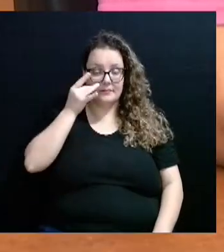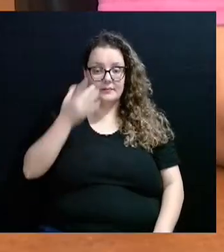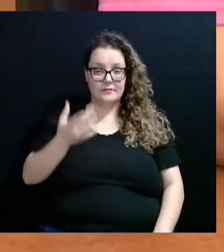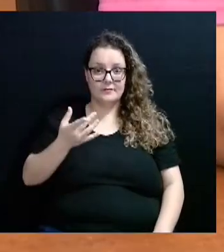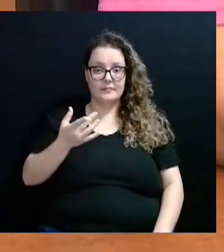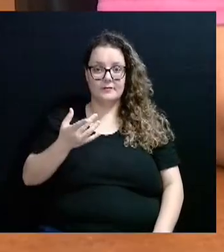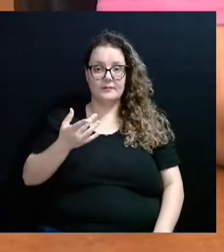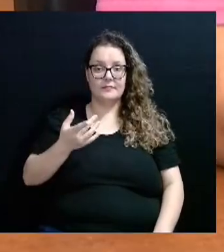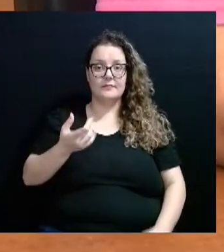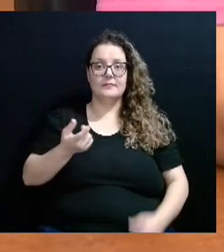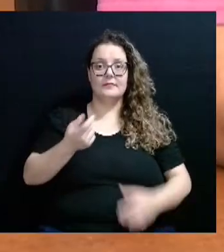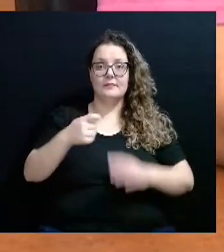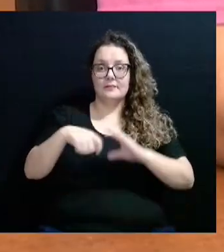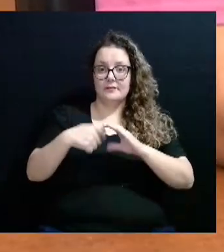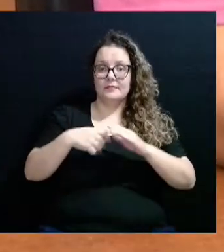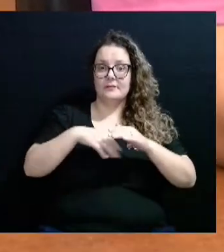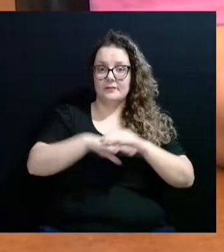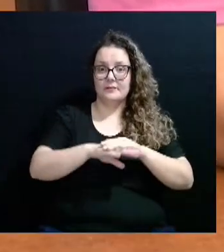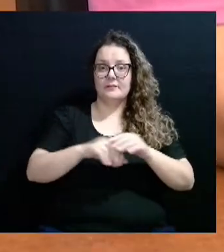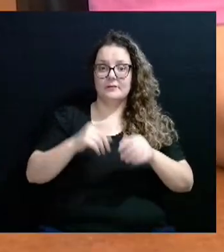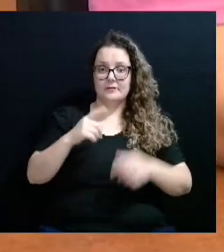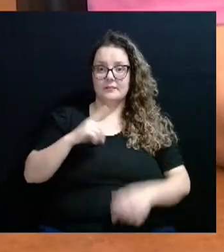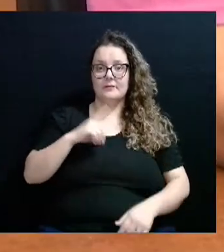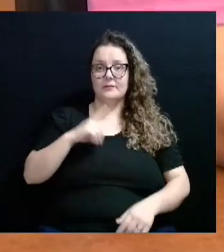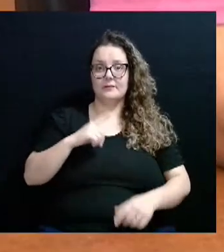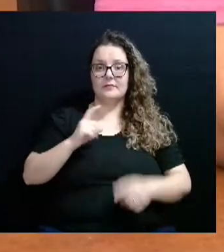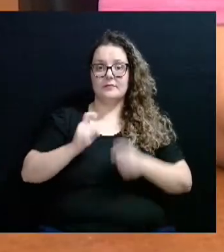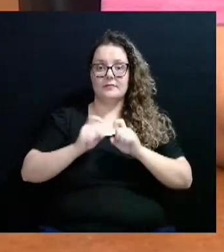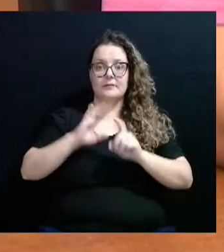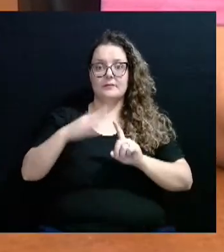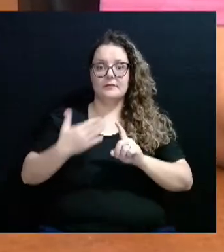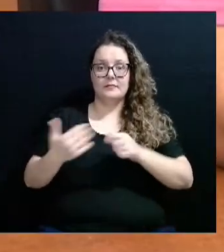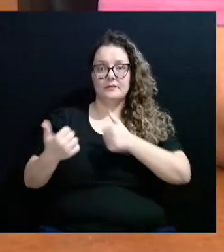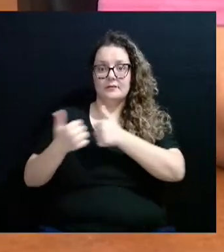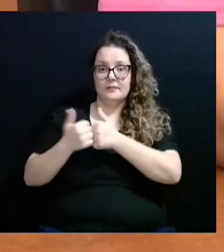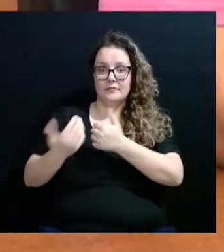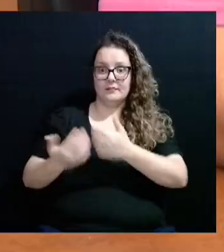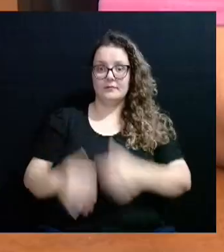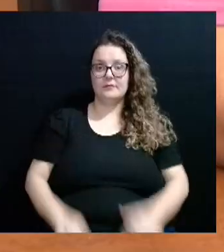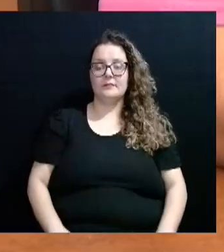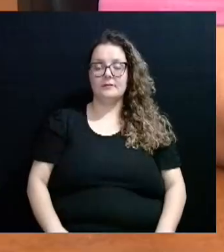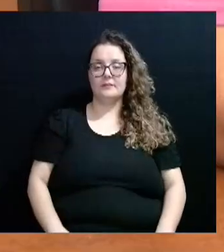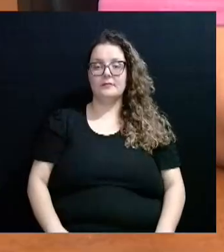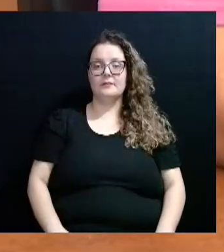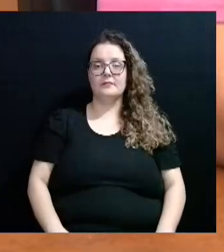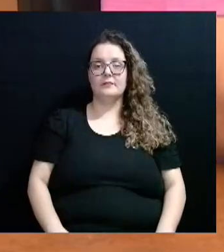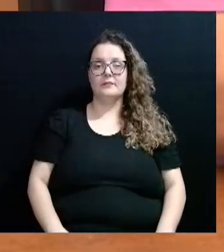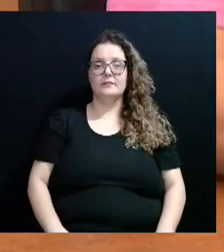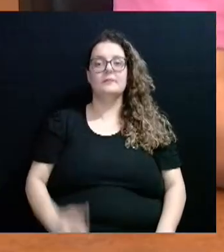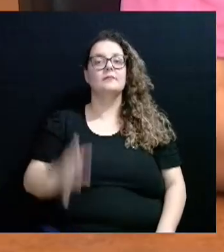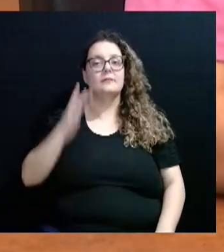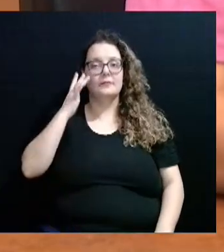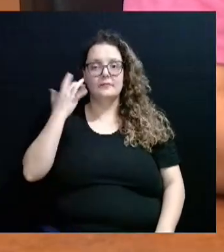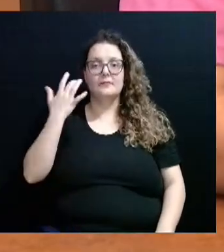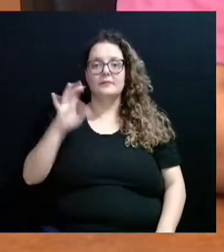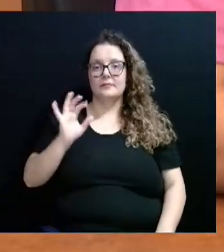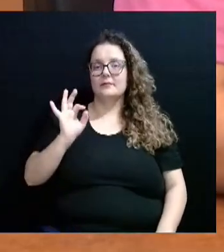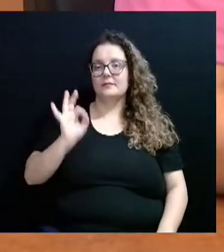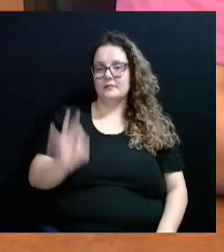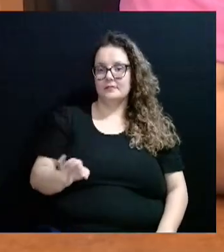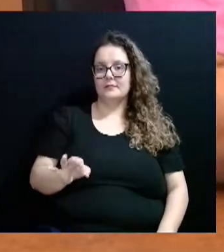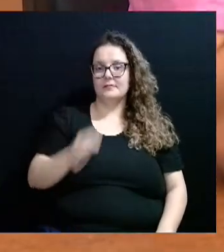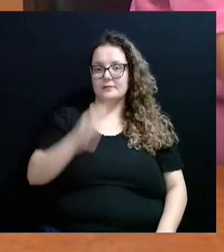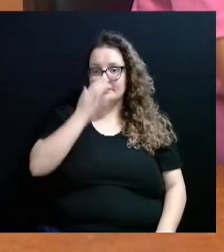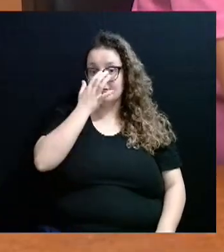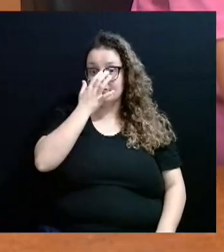diretamente, porque nós estamos tendo uma solene aqui ao lado, ela está sendo gravada e amanhã, com certeza, já vai para os